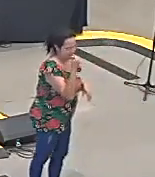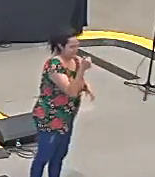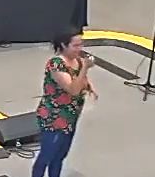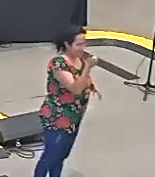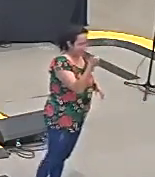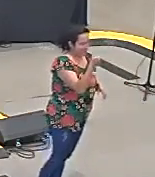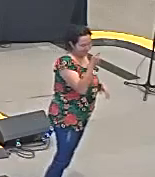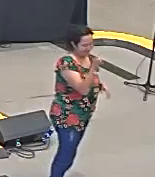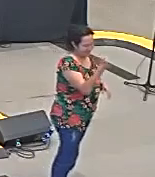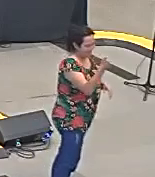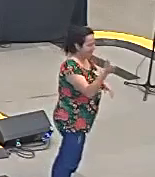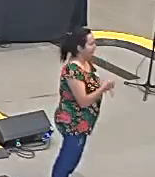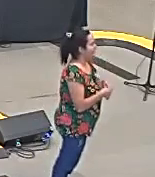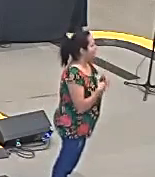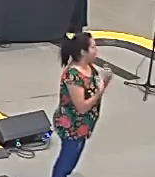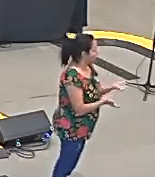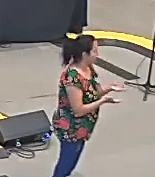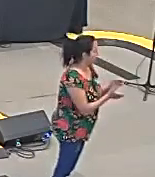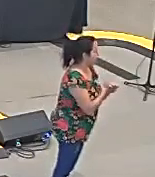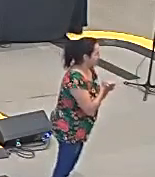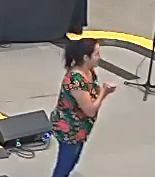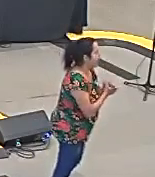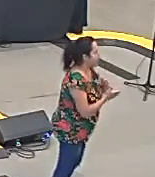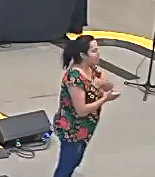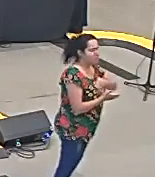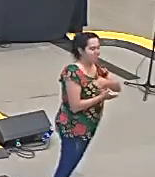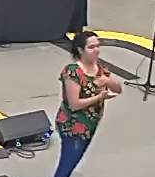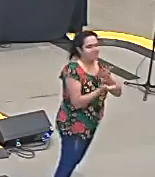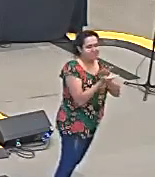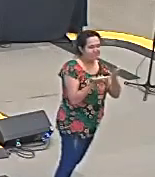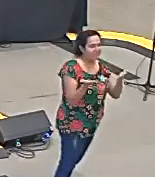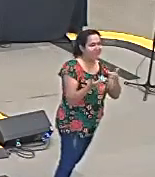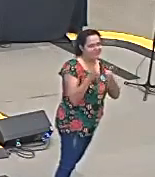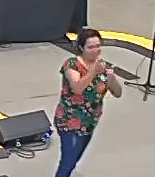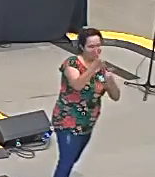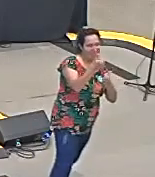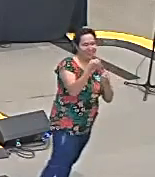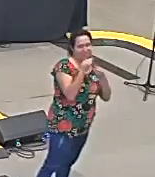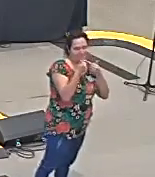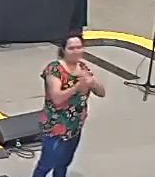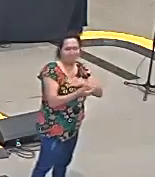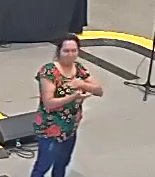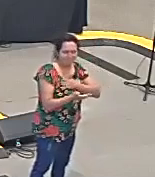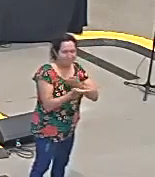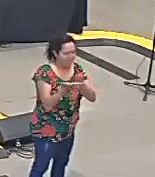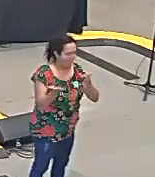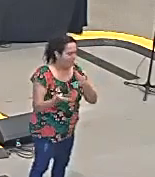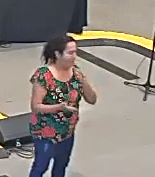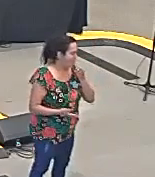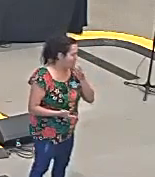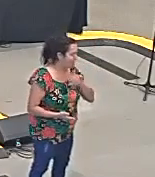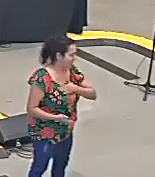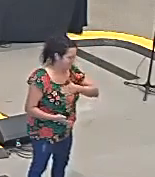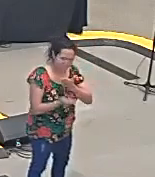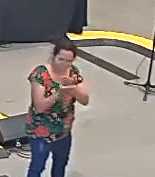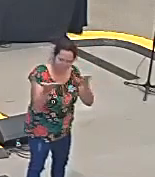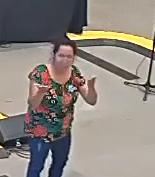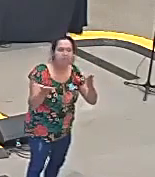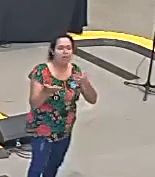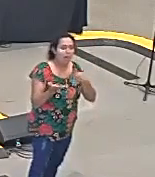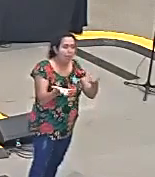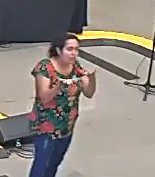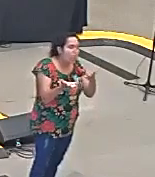Vocês estão me vendo? Está todo mundo me vendo? Ok. Primeiro, é um prazer estar aqui, viu? Prazer conhecer